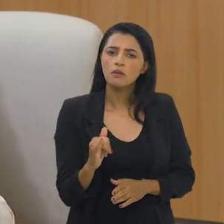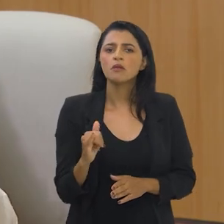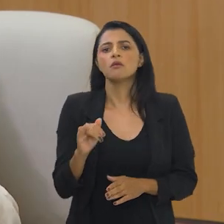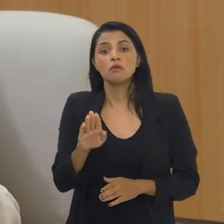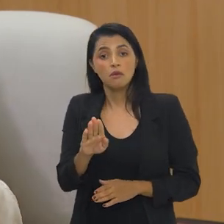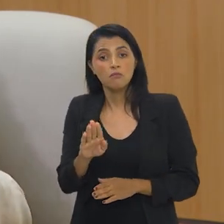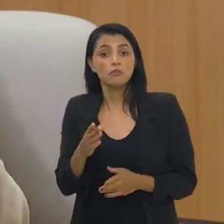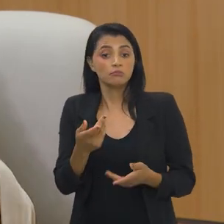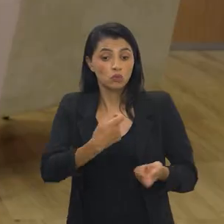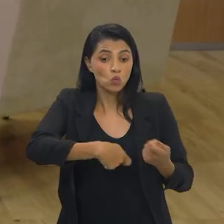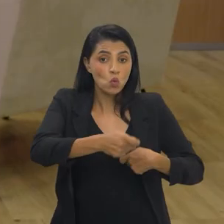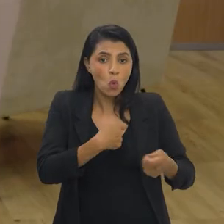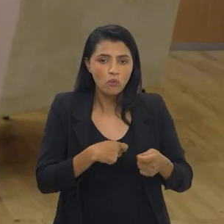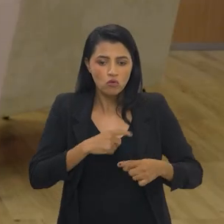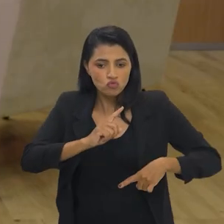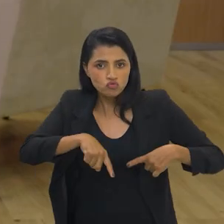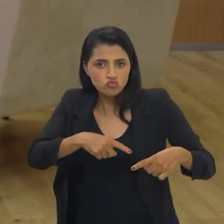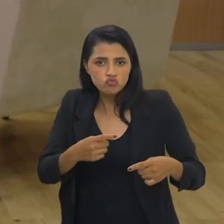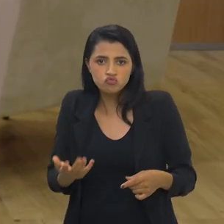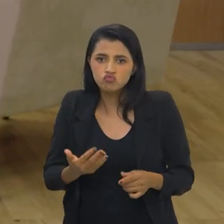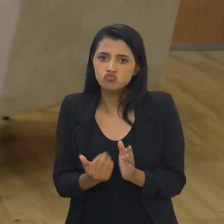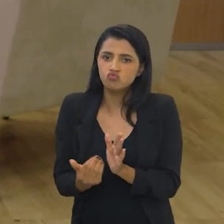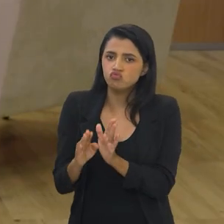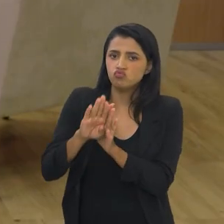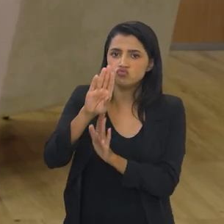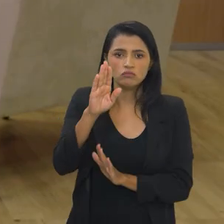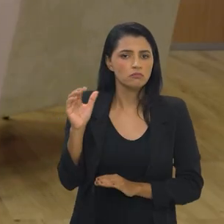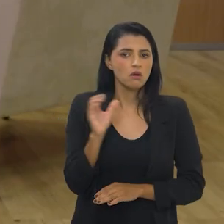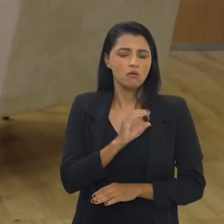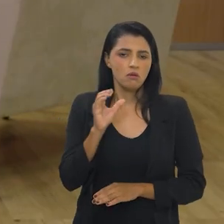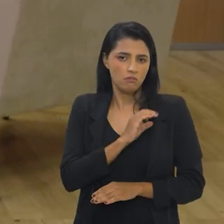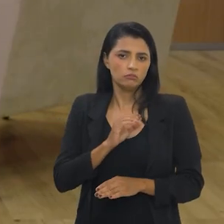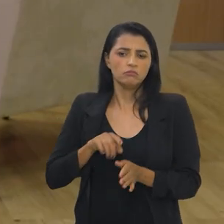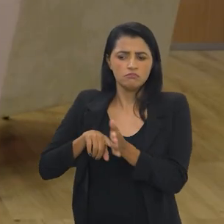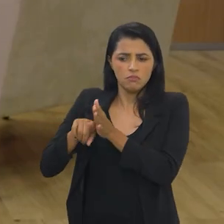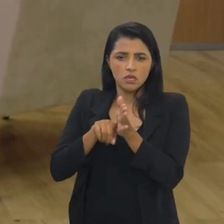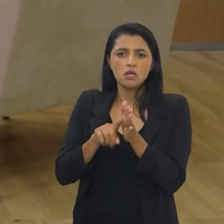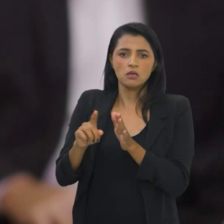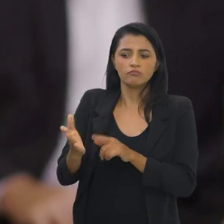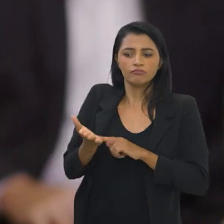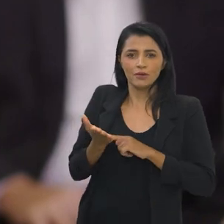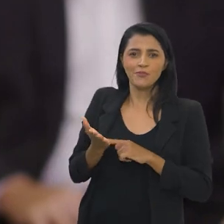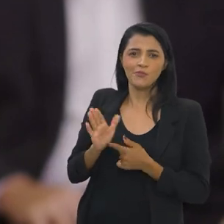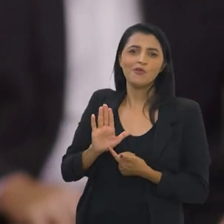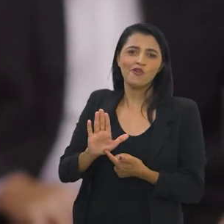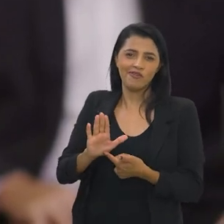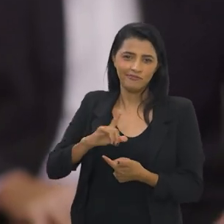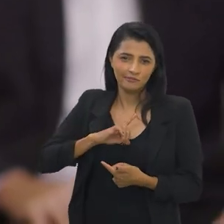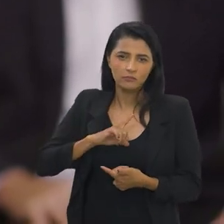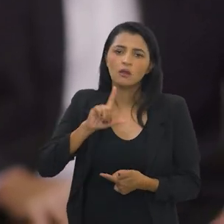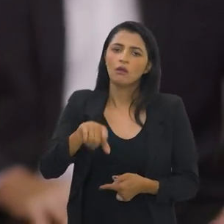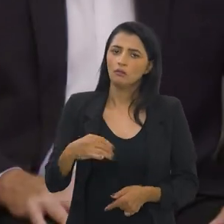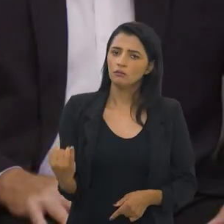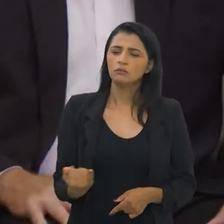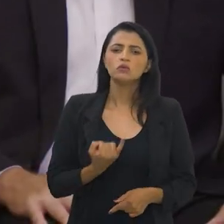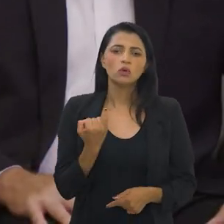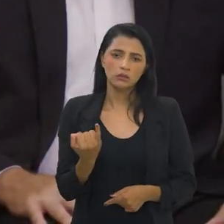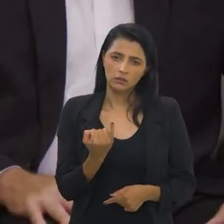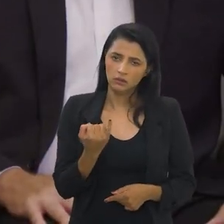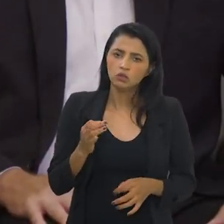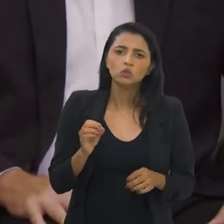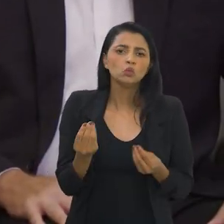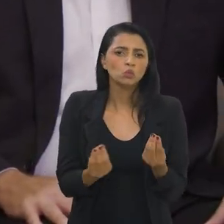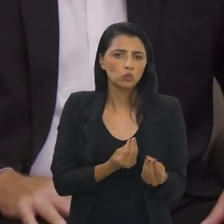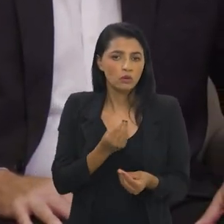uma economia gerando muito mais rápida e as Pesquisas mostram isso portanto efetivamente é